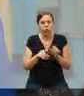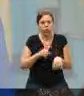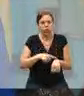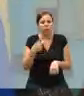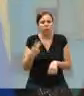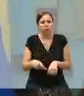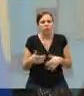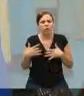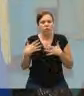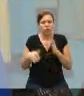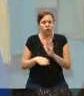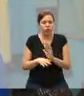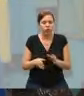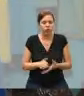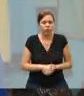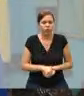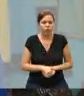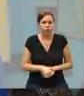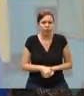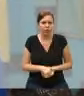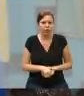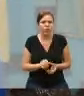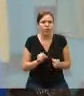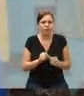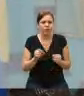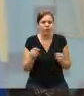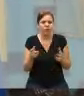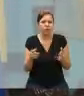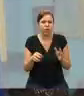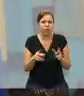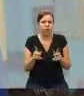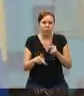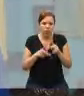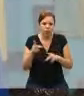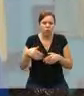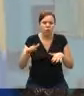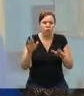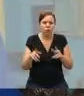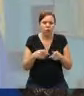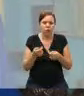está fazendo diferença para muito mais pessoas, né? Eu acho que